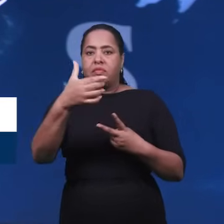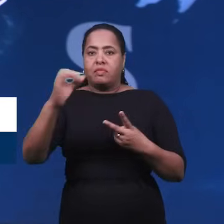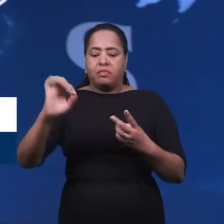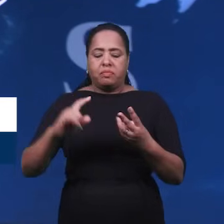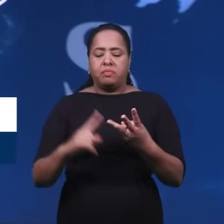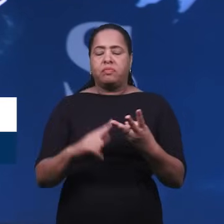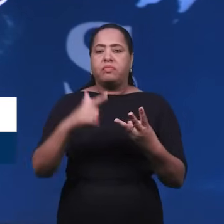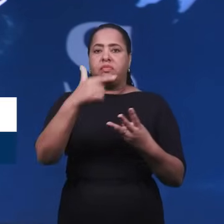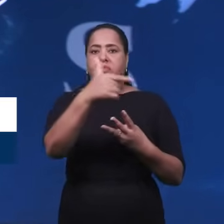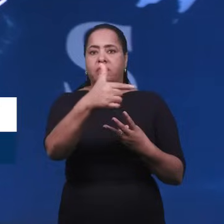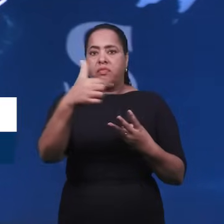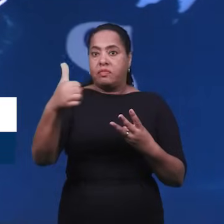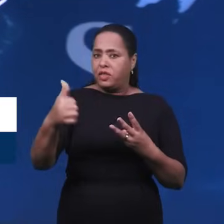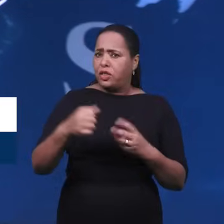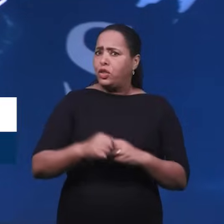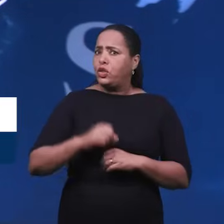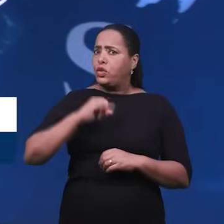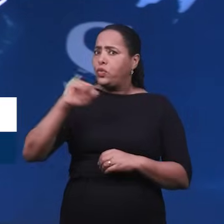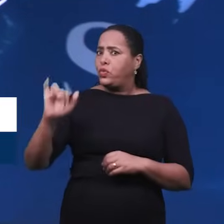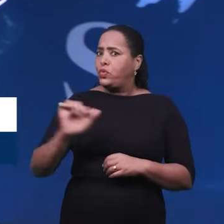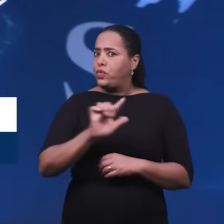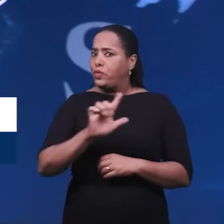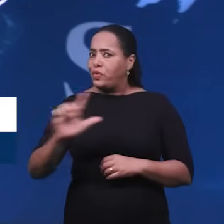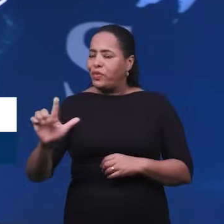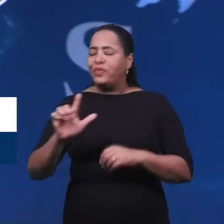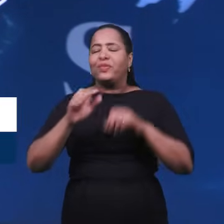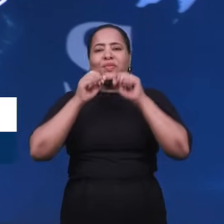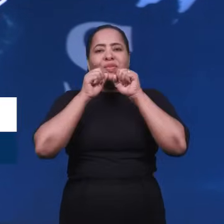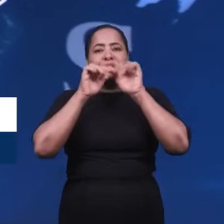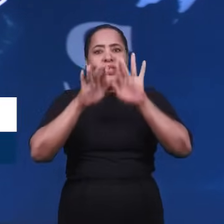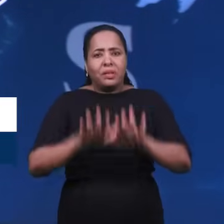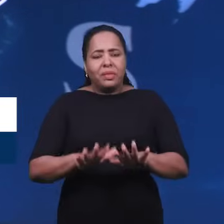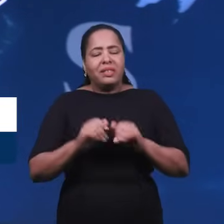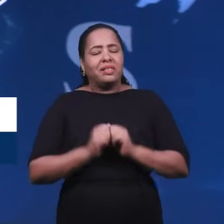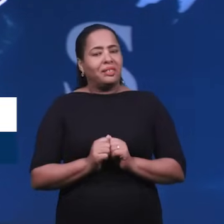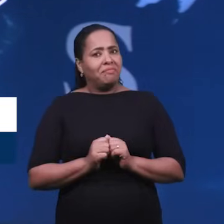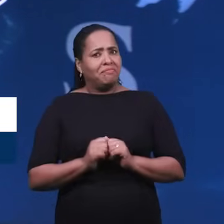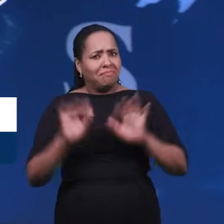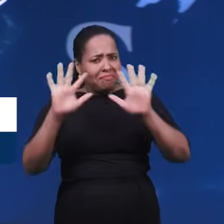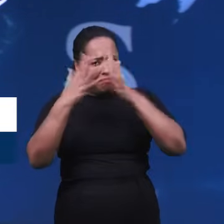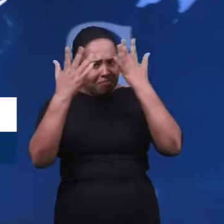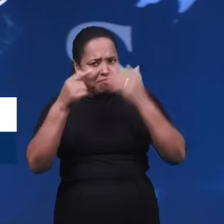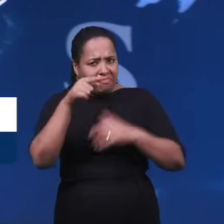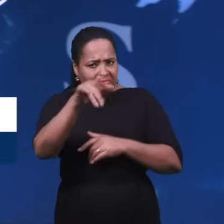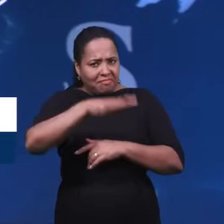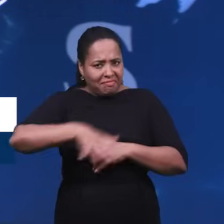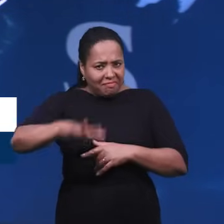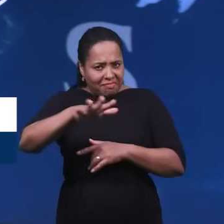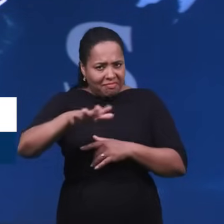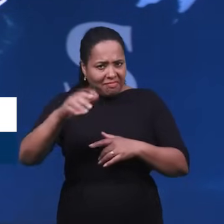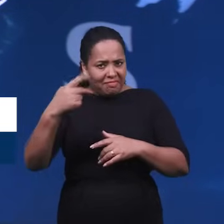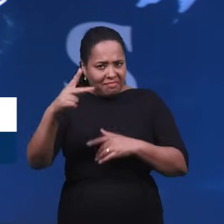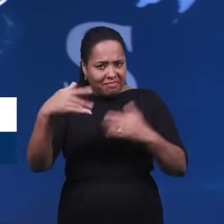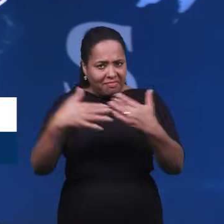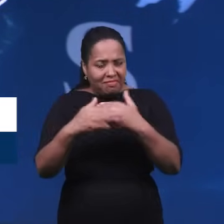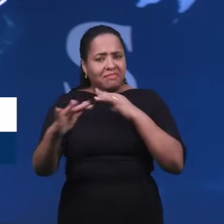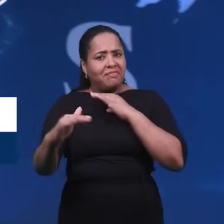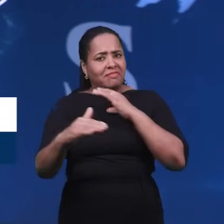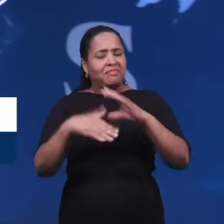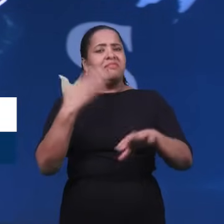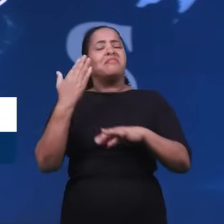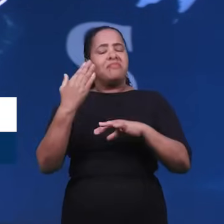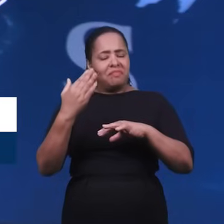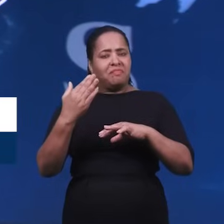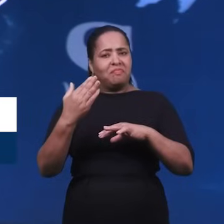19, 20 e 21 agora de julho. Que bênção, né? Glória a Deus. Teve um evento aí na sua região, aí na sua cidade? Manda para o